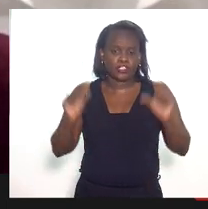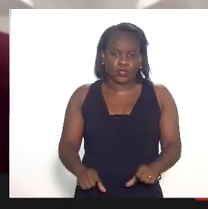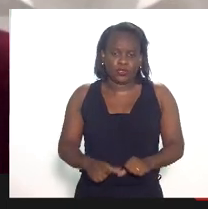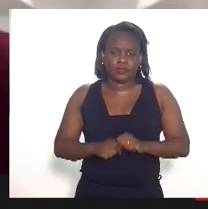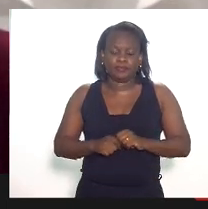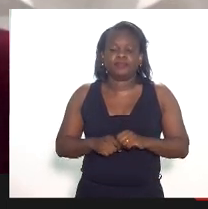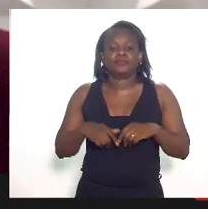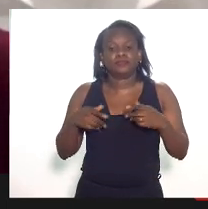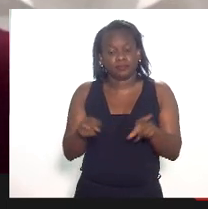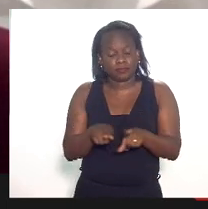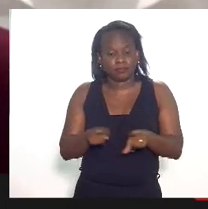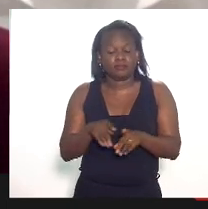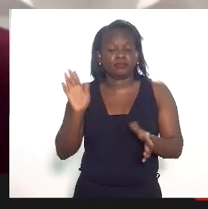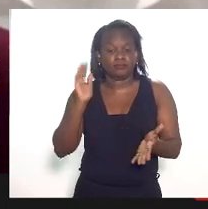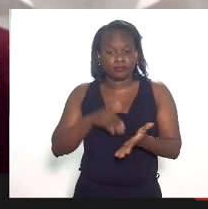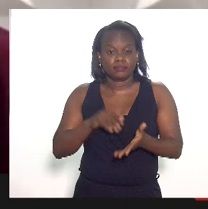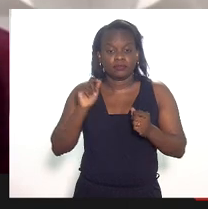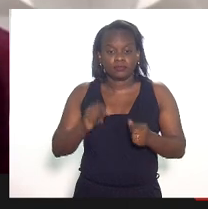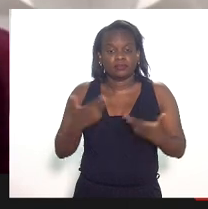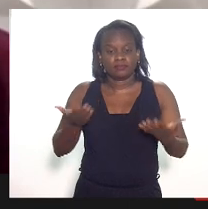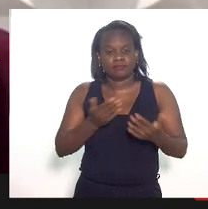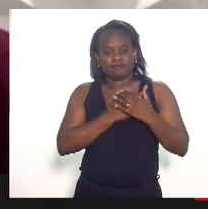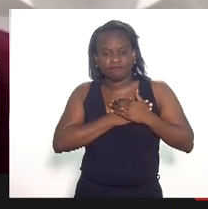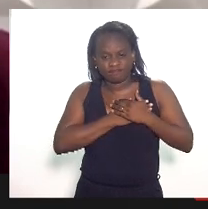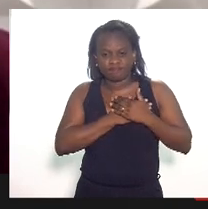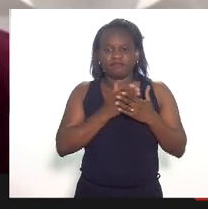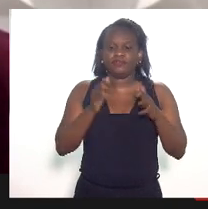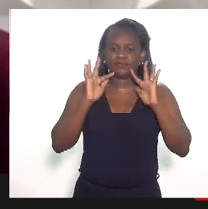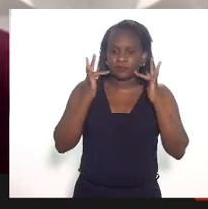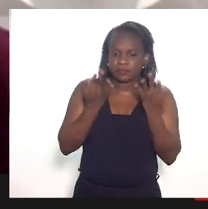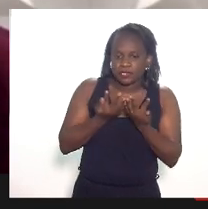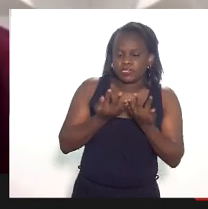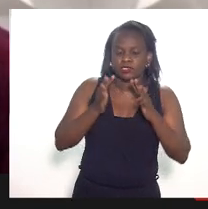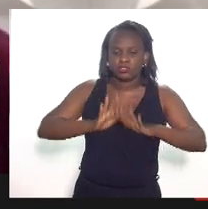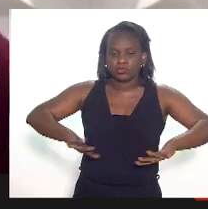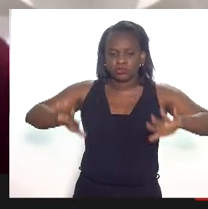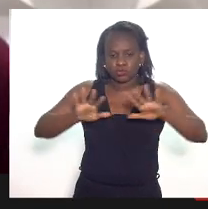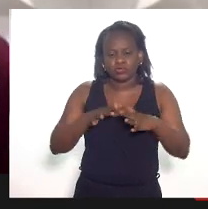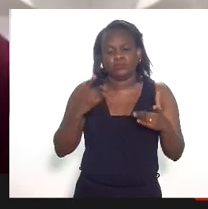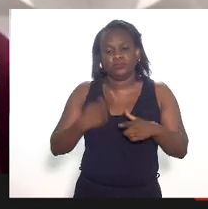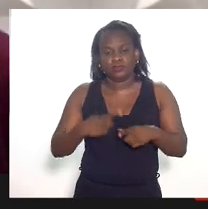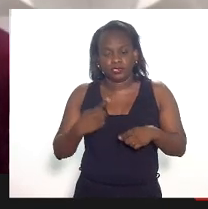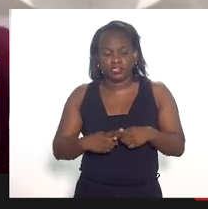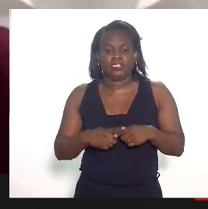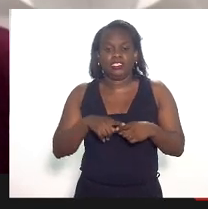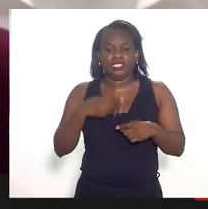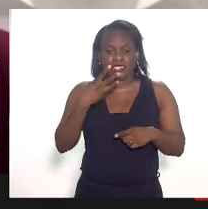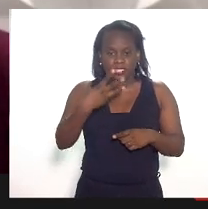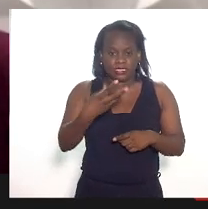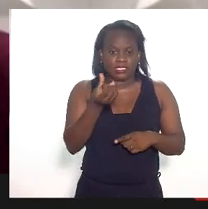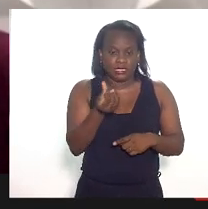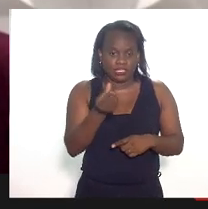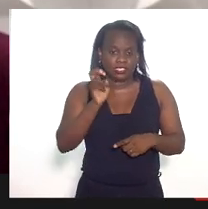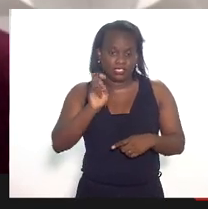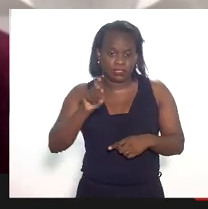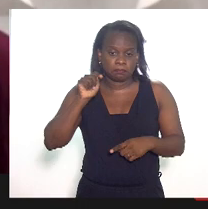pior. E, por fim, eu quero me solidarizar com as famílias, afinal de contas, são